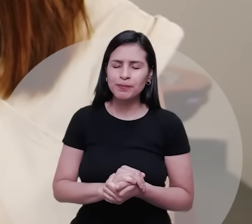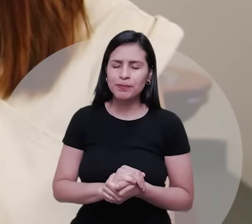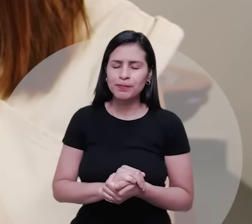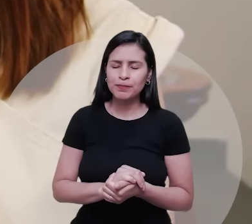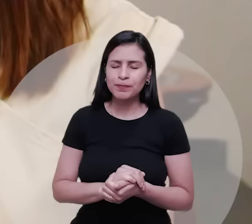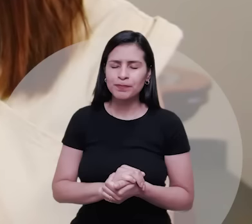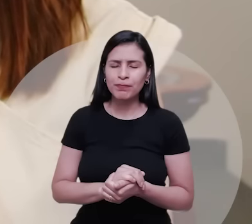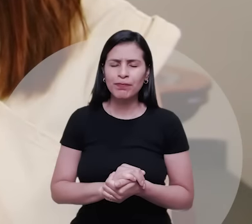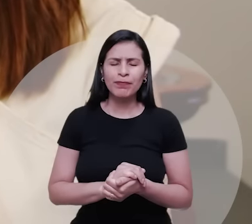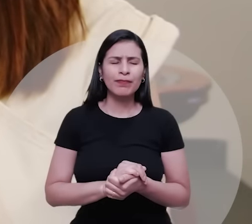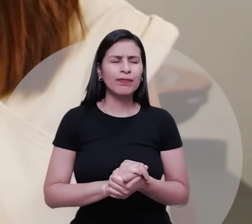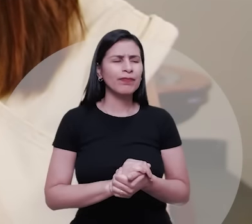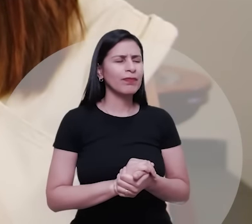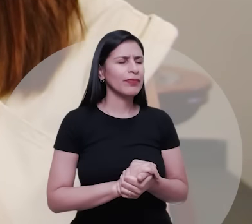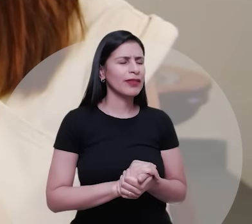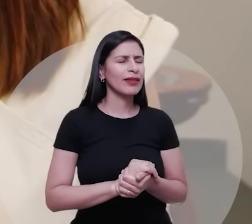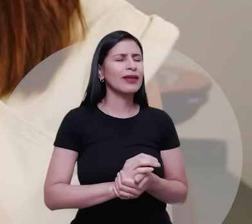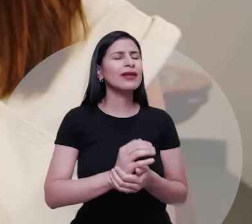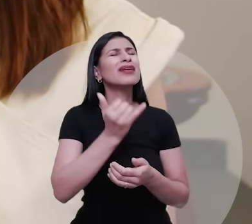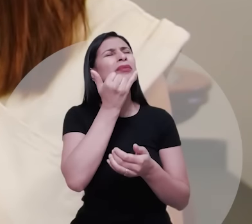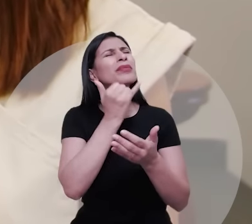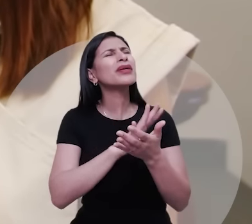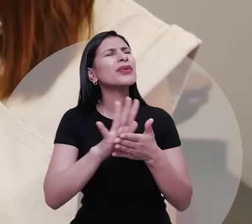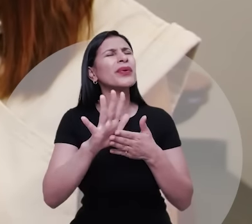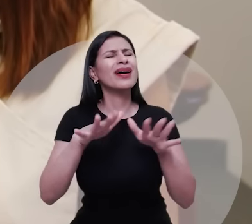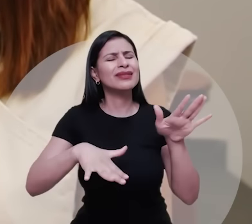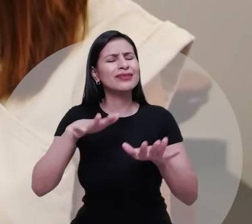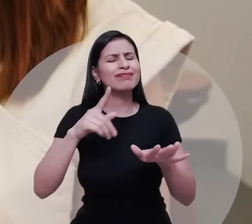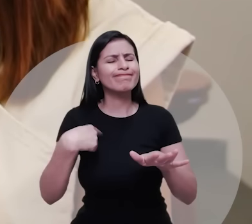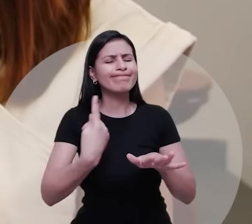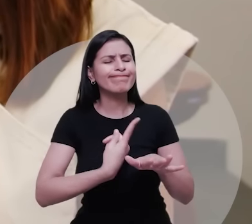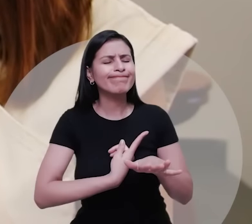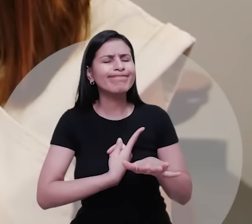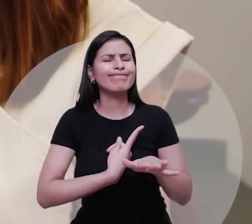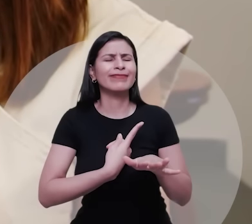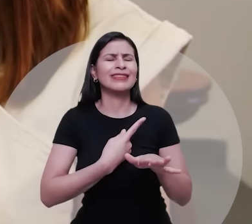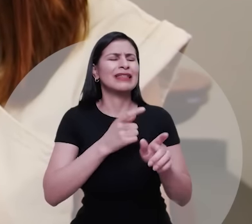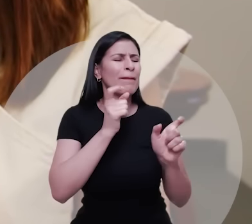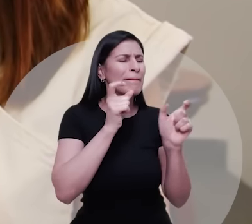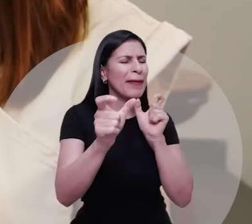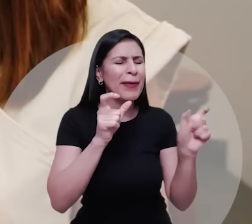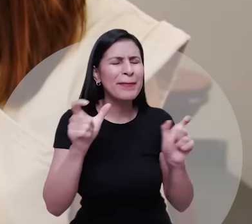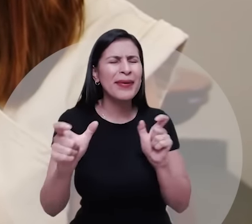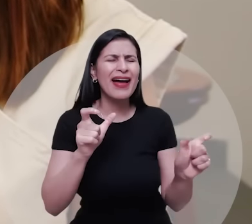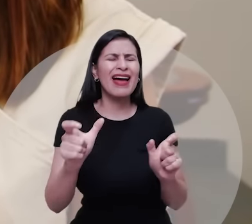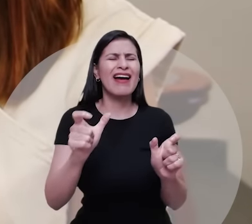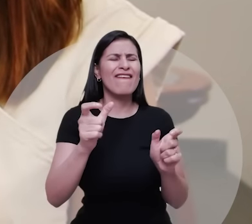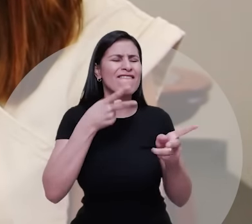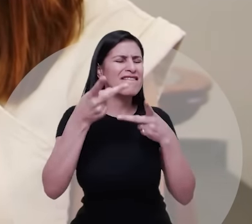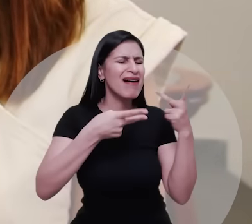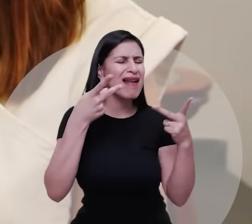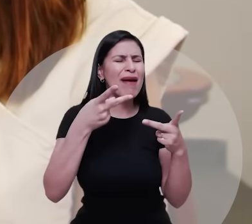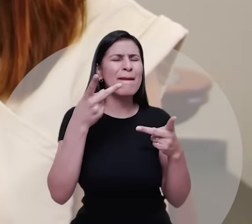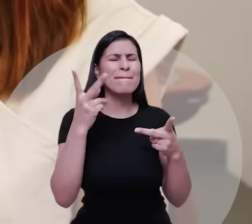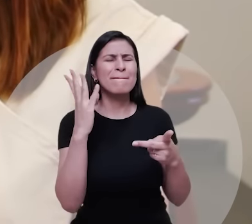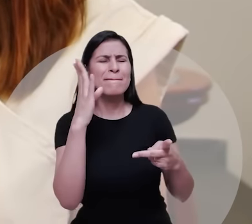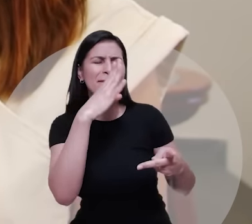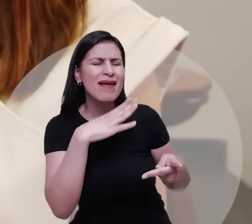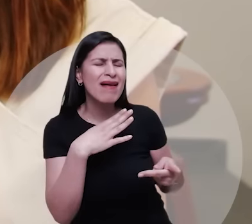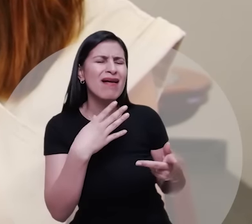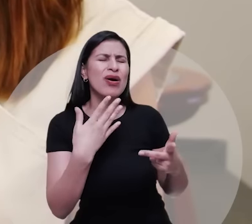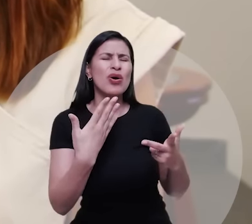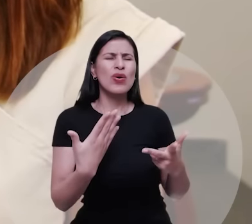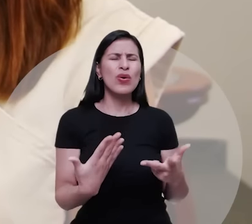Perdoa-nos quando nossas vozes são usadas para agredir, maldizer, ofender e murmurar, e quando apenas